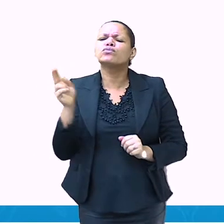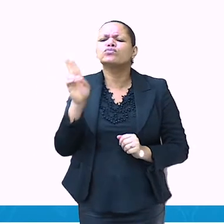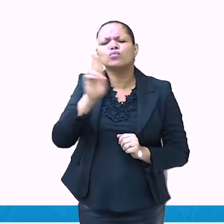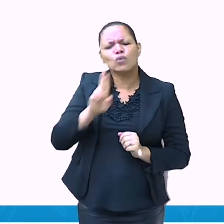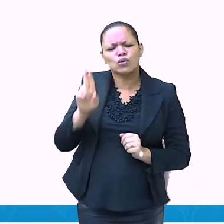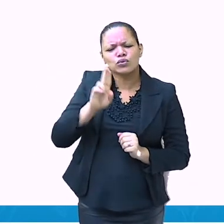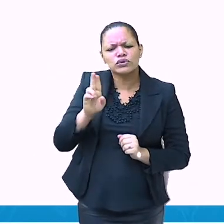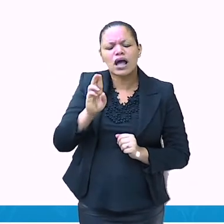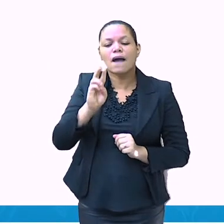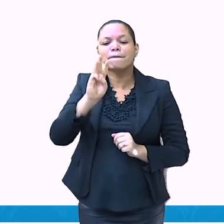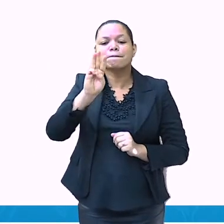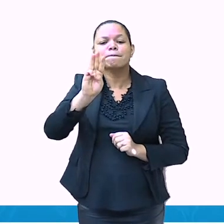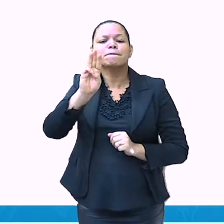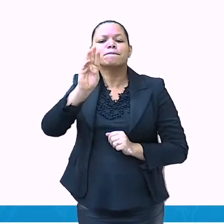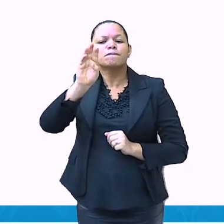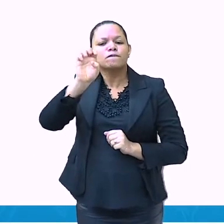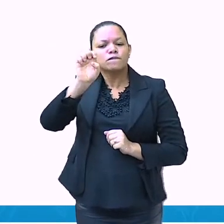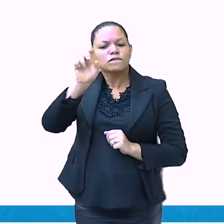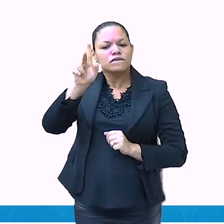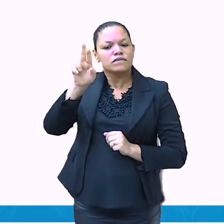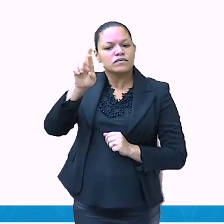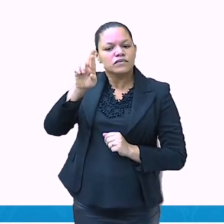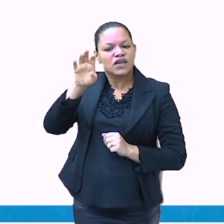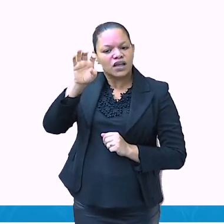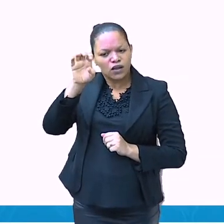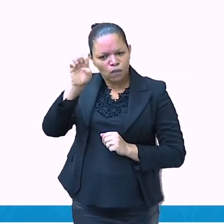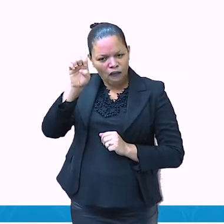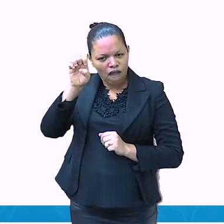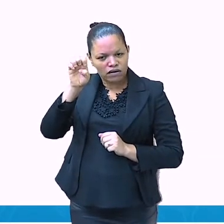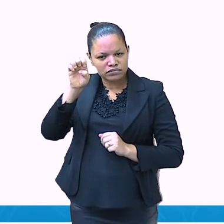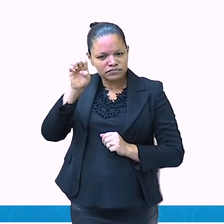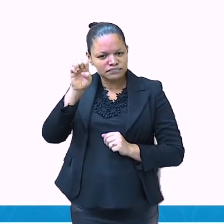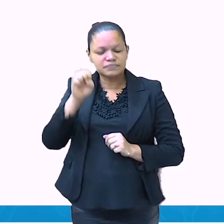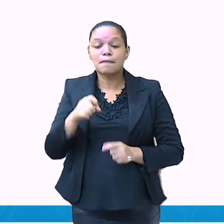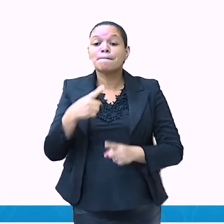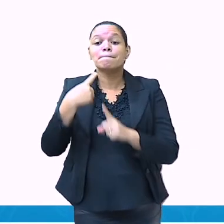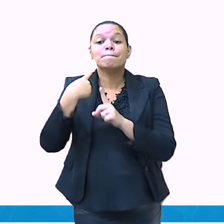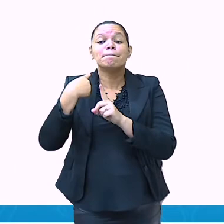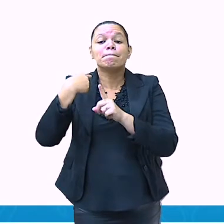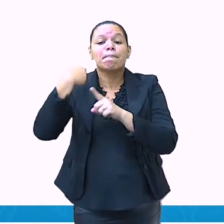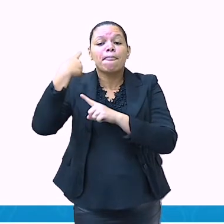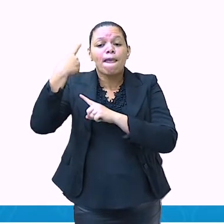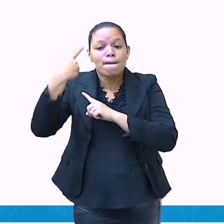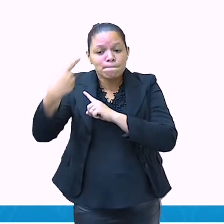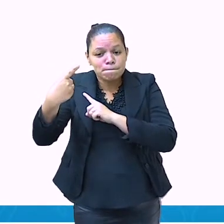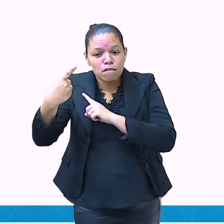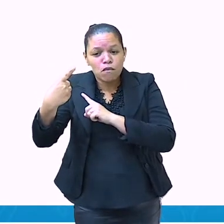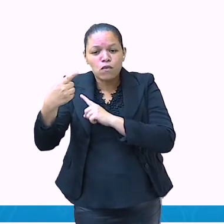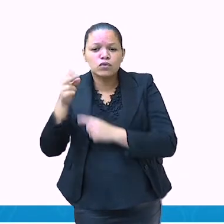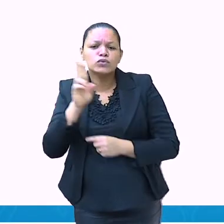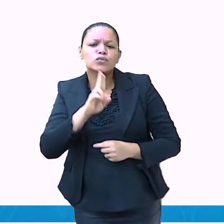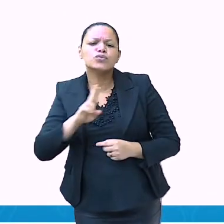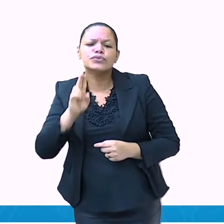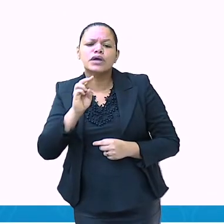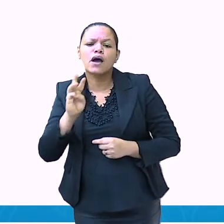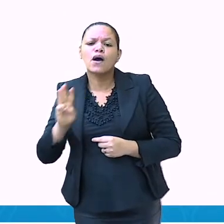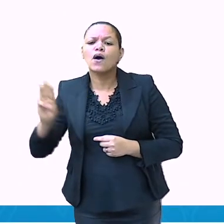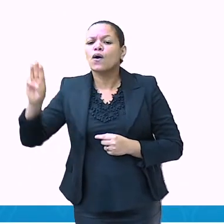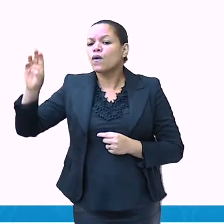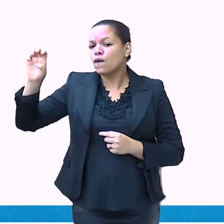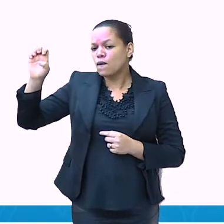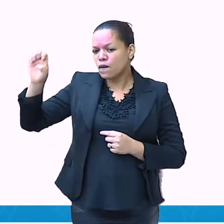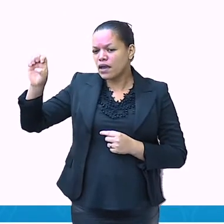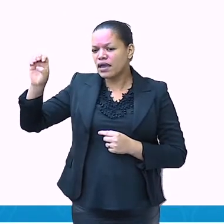aqui, were, que nós usaremos no plural, pronomes pessoais. Então, nós falaremos were